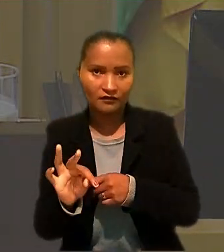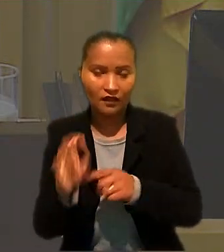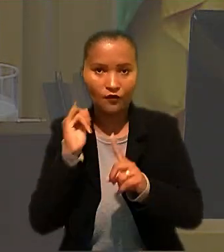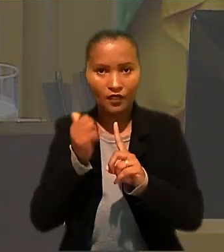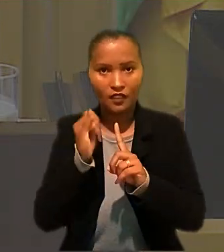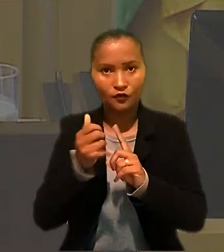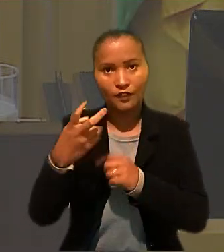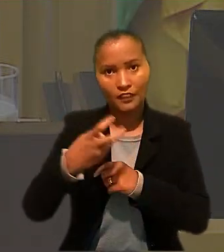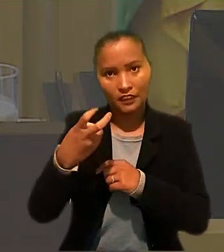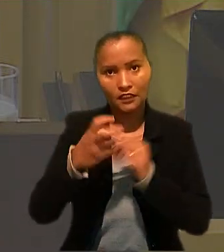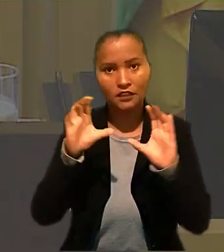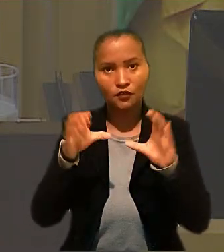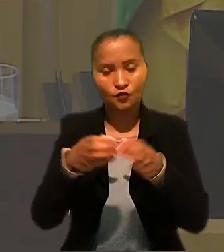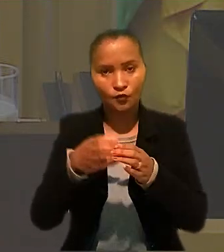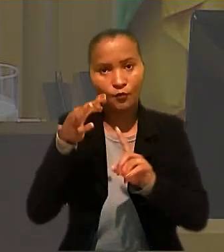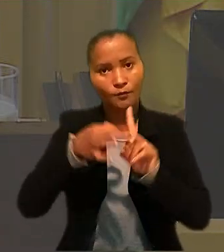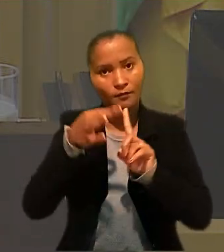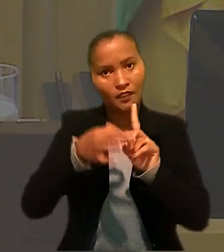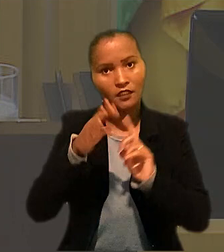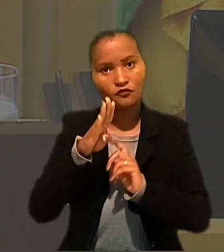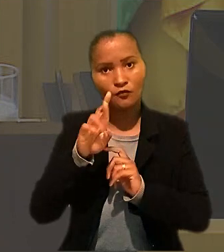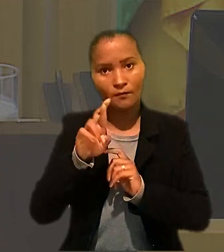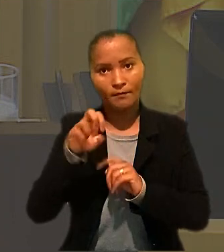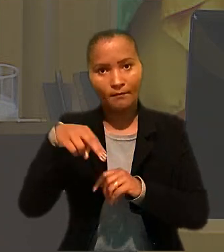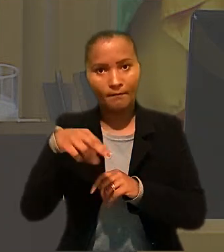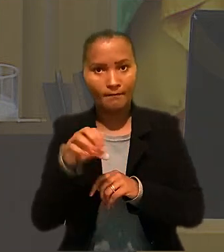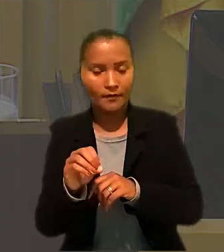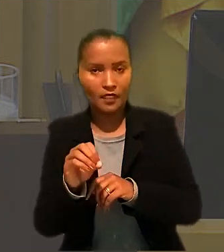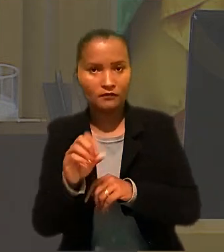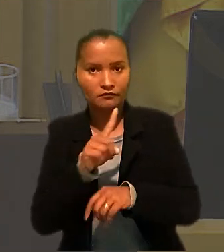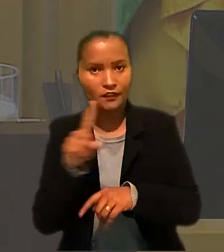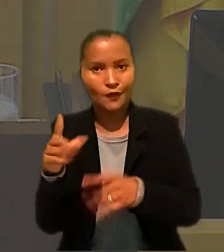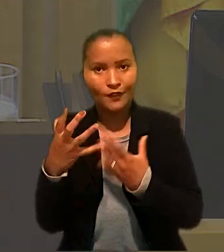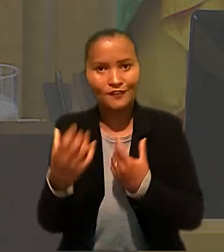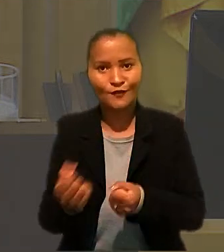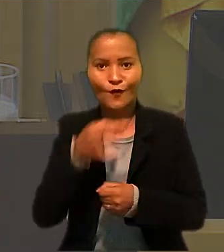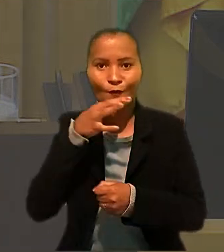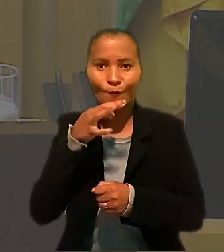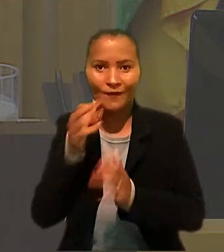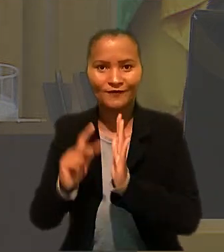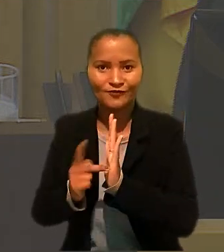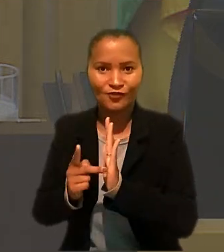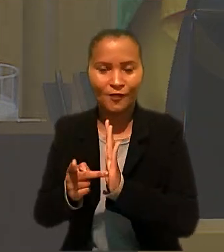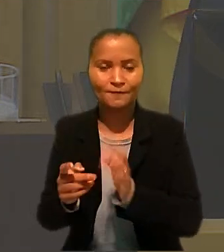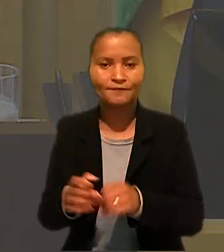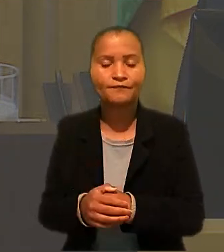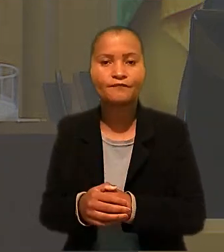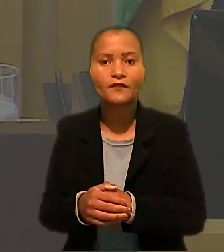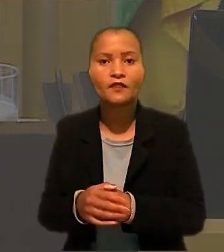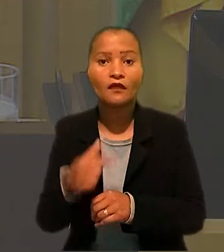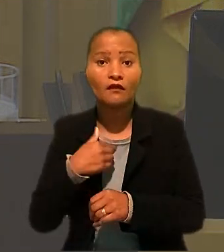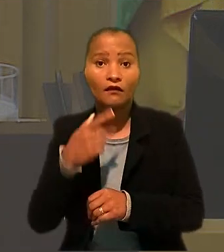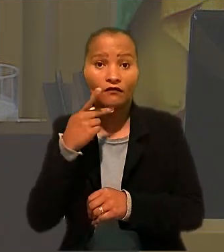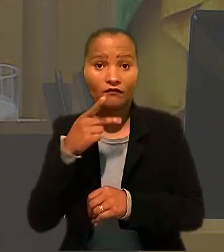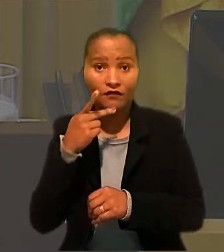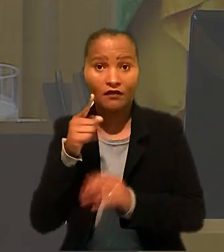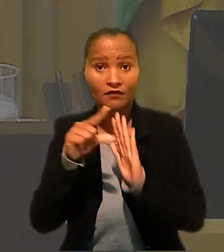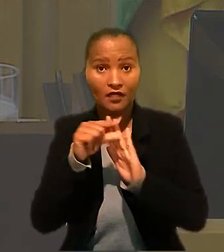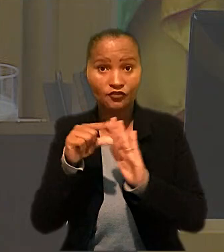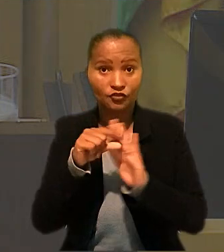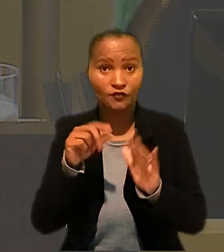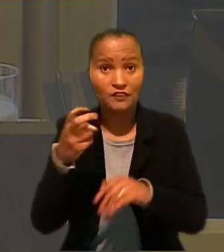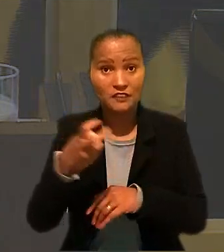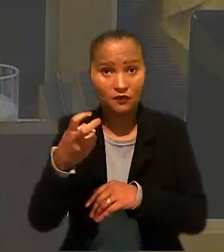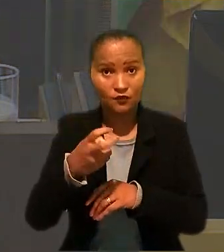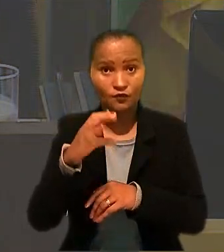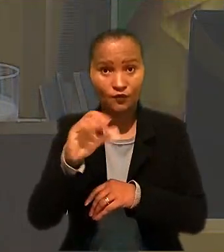do trabalho, o relator na 5ª turma, ministro Breno Medeiros, rejeitou os argumentos. Eu estabeleço aqui o